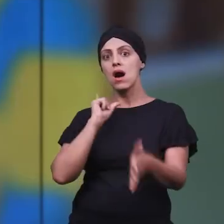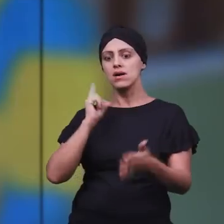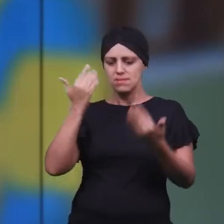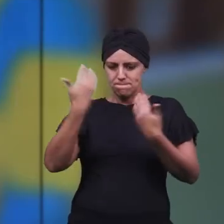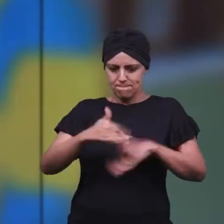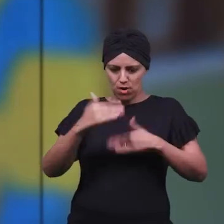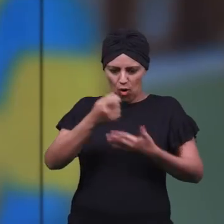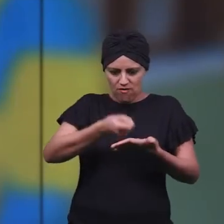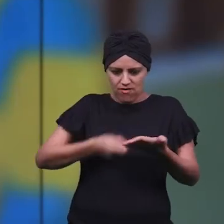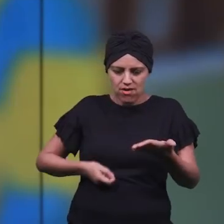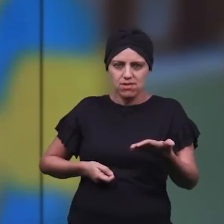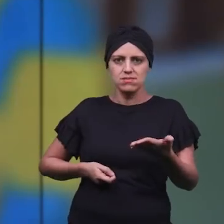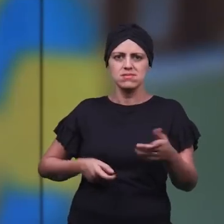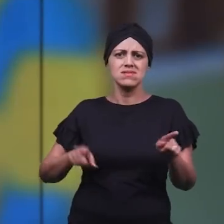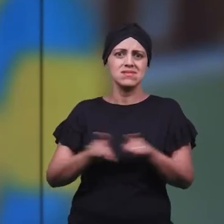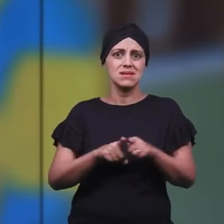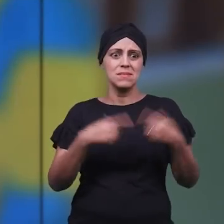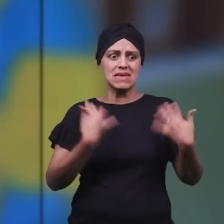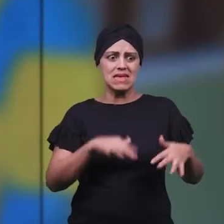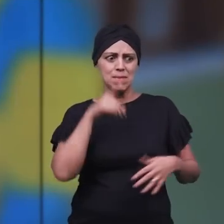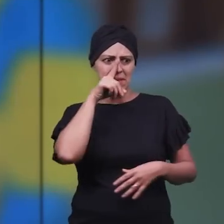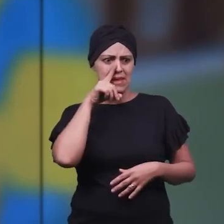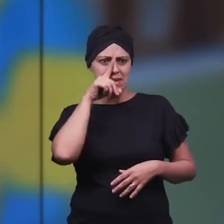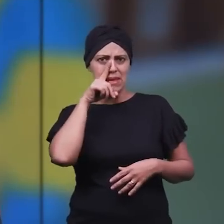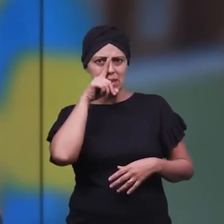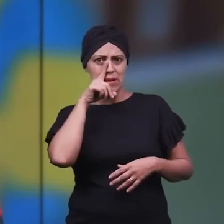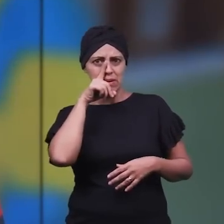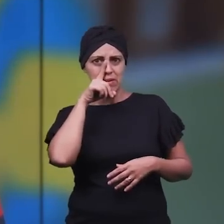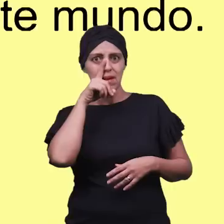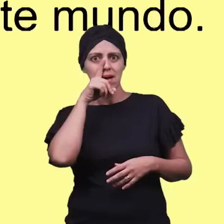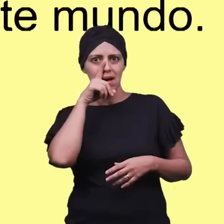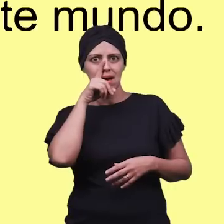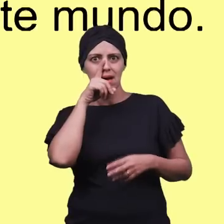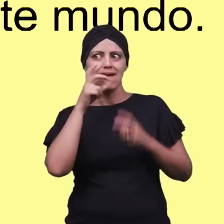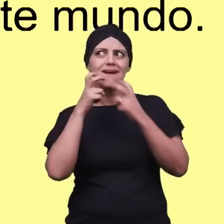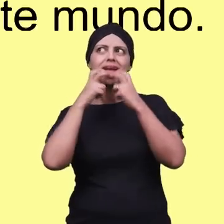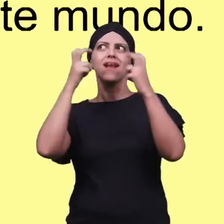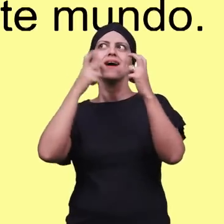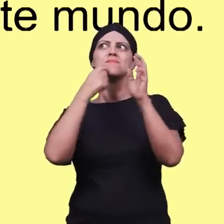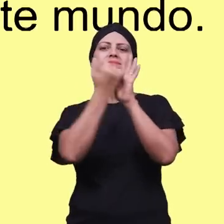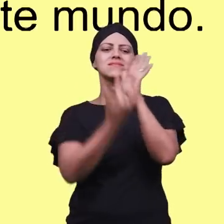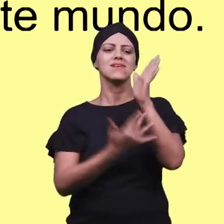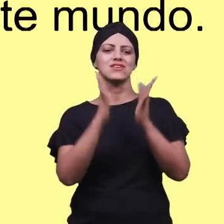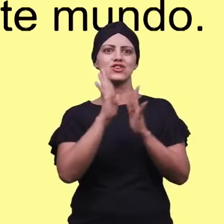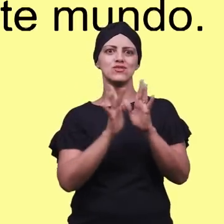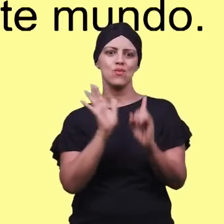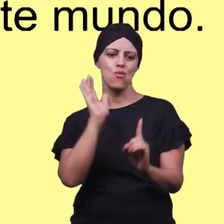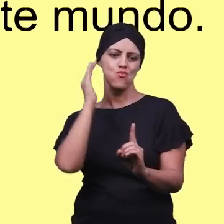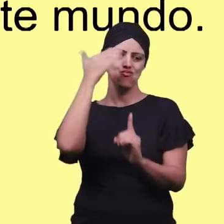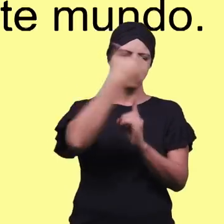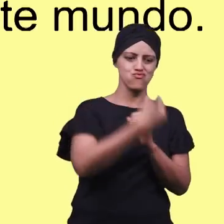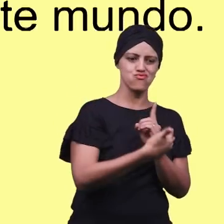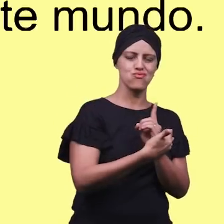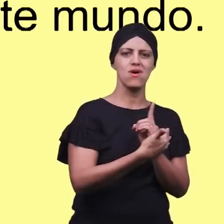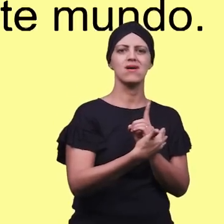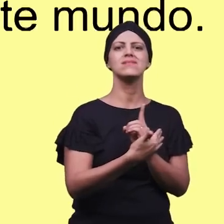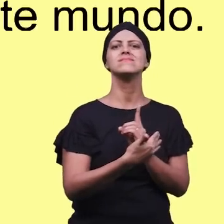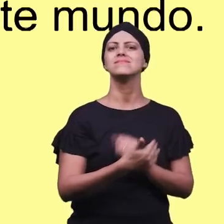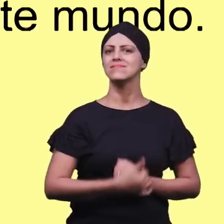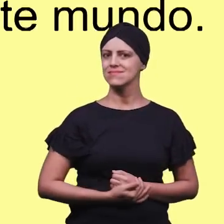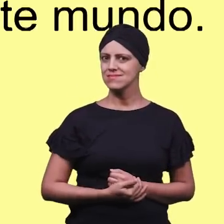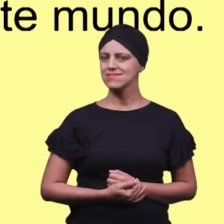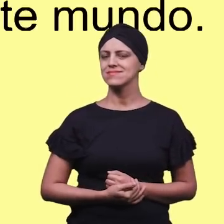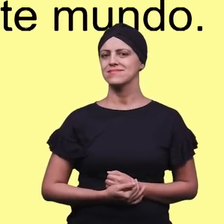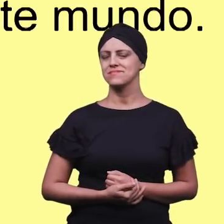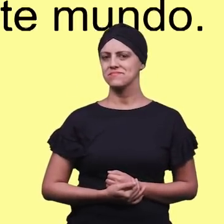uma prova, diante de algum perigo. O clamor pelo sangue de Jesus é a nossa defesa neste